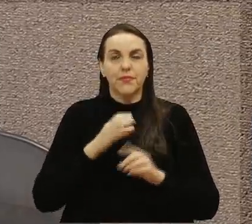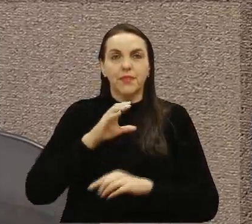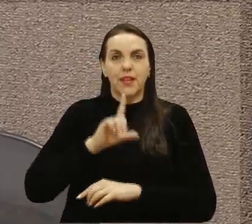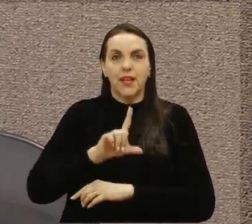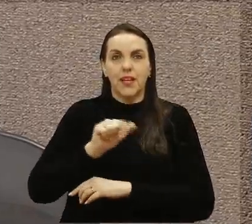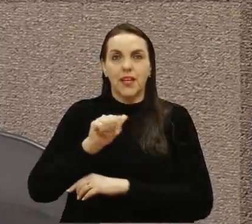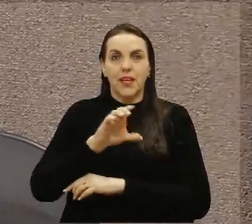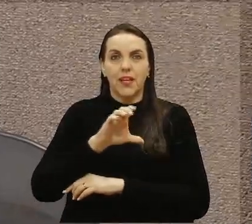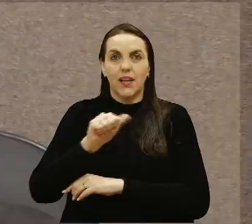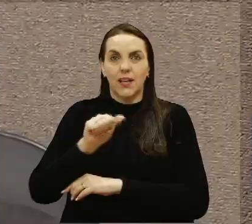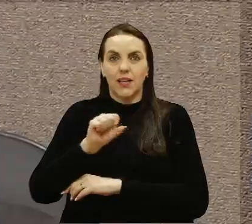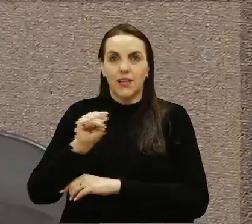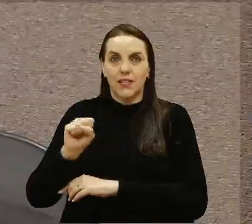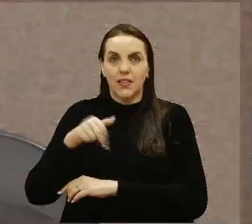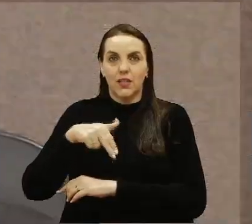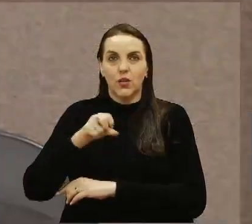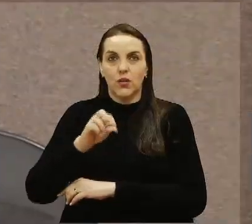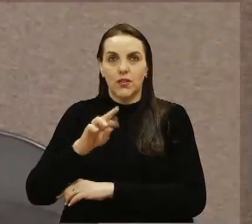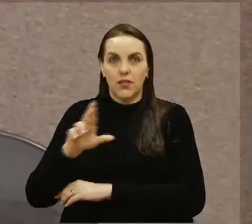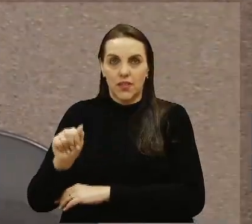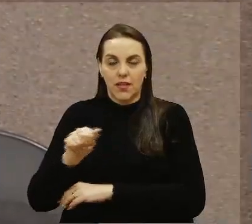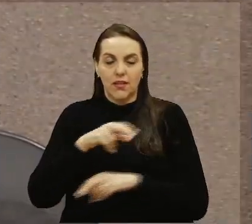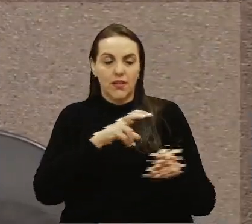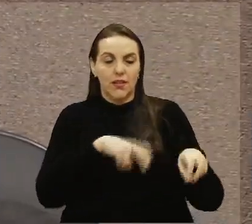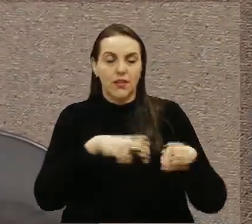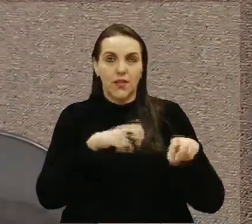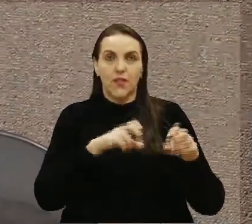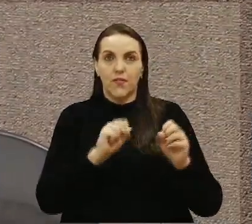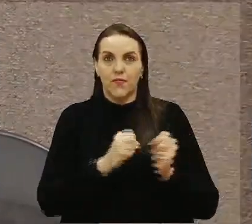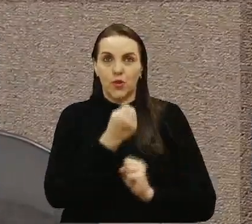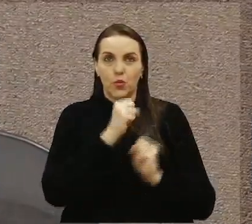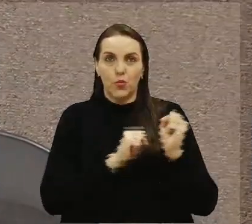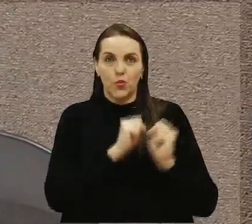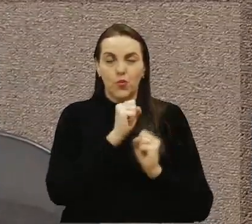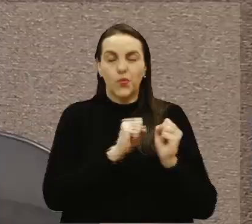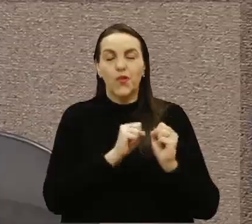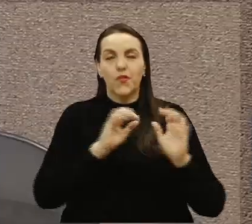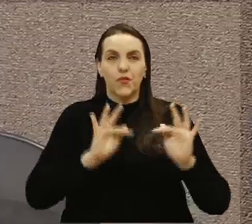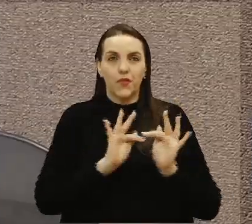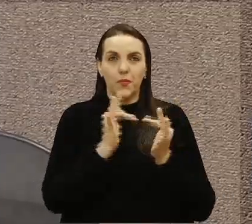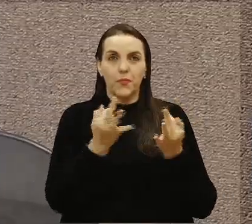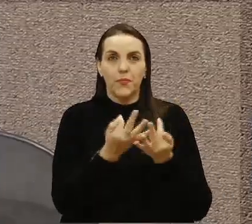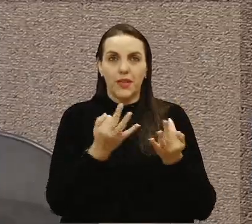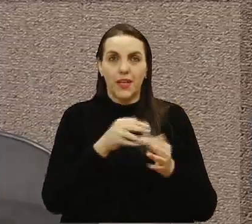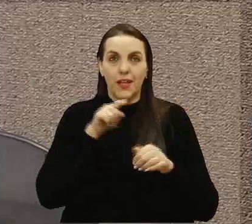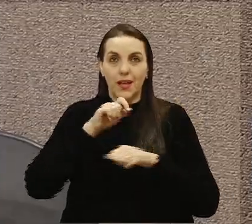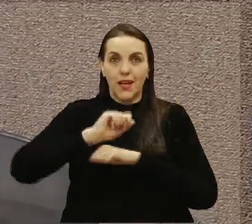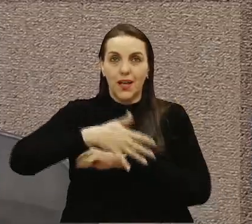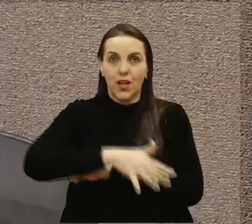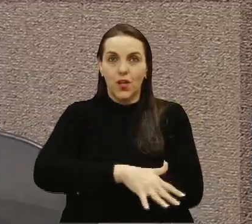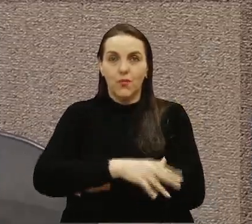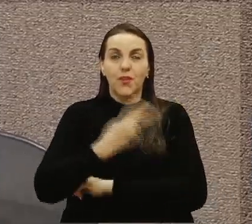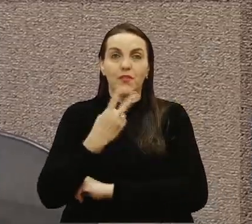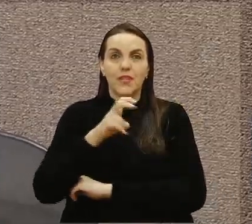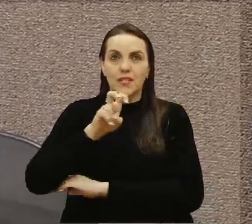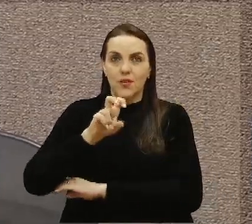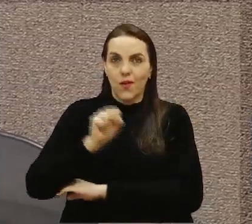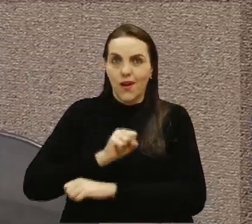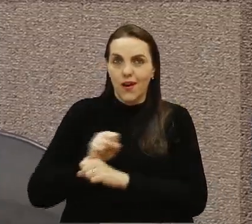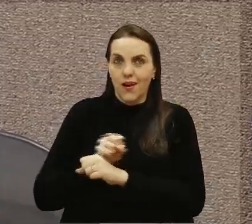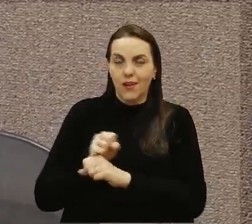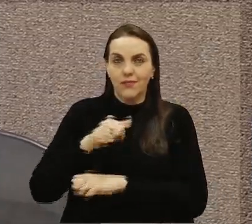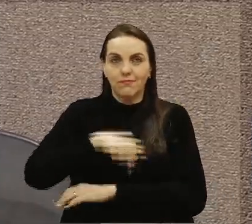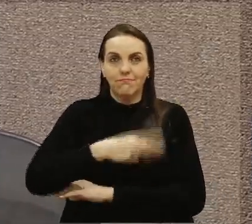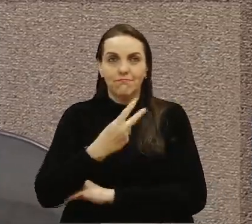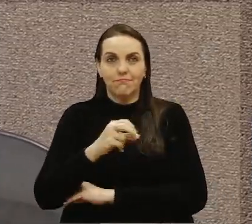que é uma agroindústria familiar de Galópolis, que está celebrando 25 anos agora em 2025. Ela foi fundada